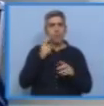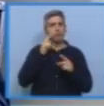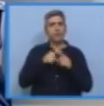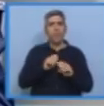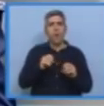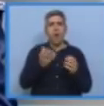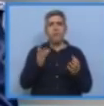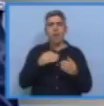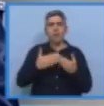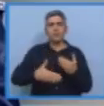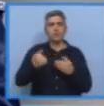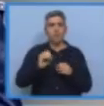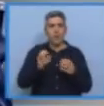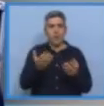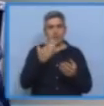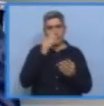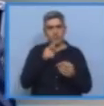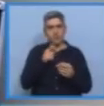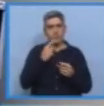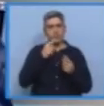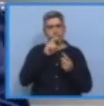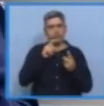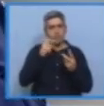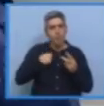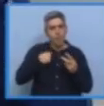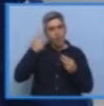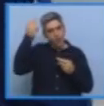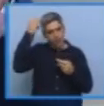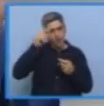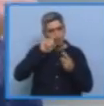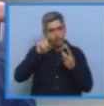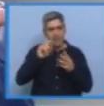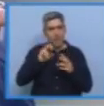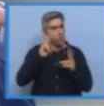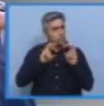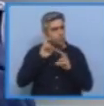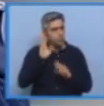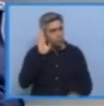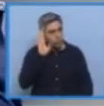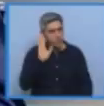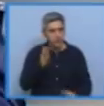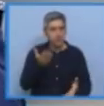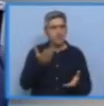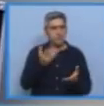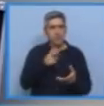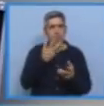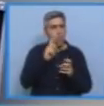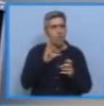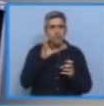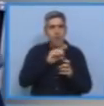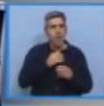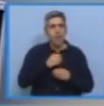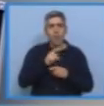propósito nenhum. Ou seja, e as interrogações que a pessoa tem, que ninguém as escuta, e ele não aguenta